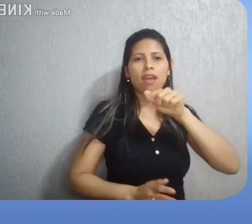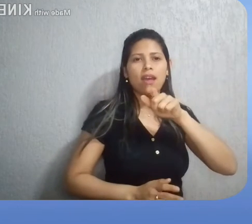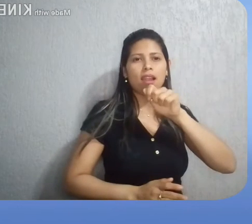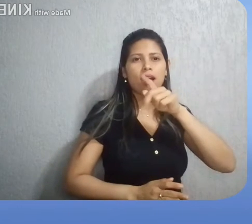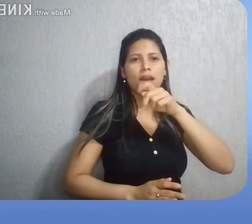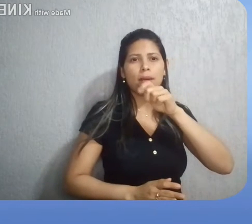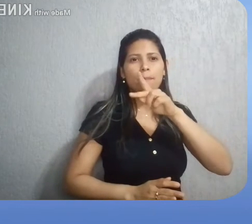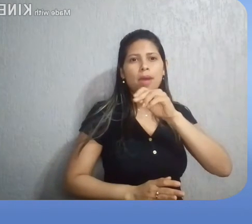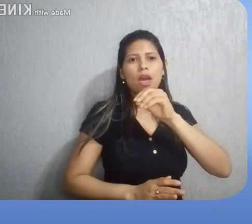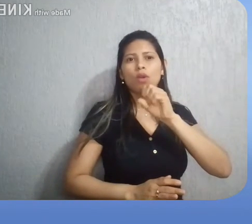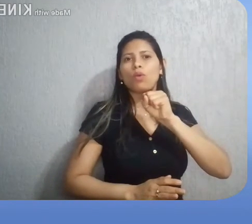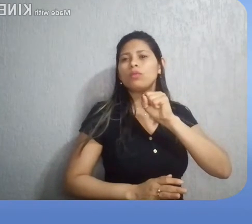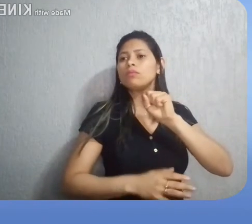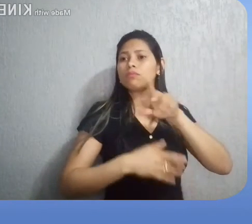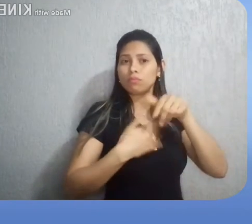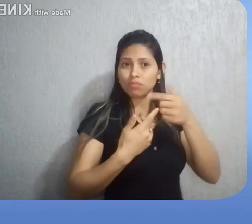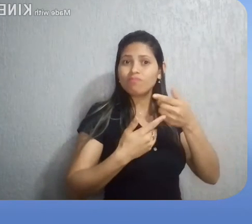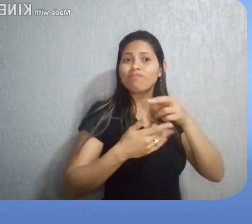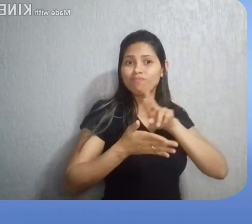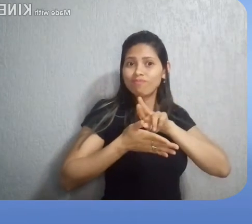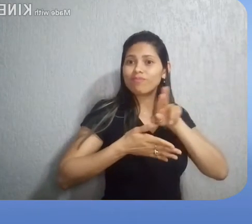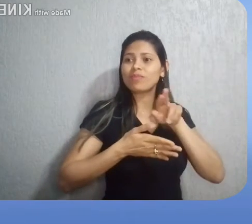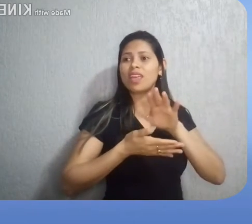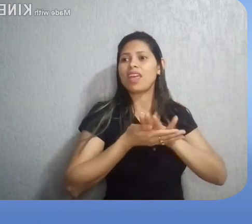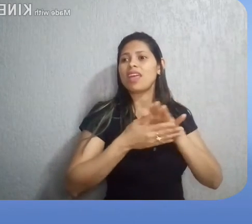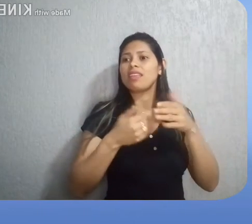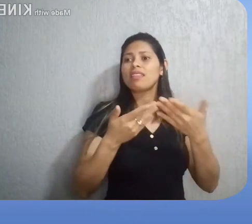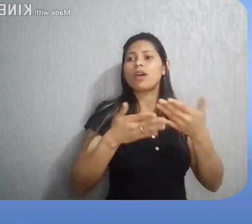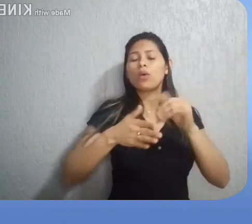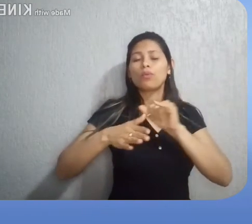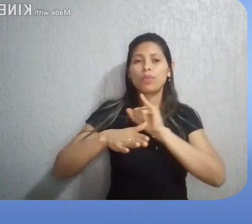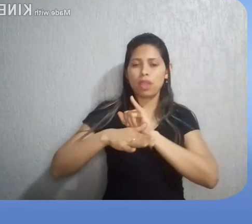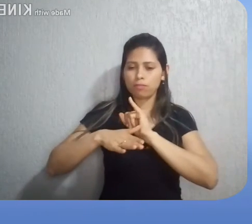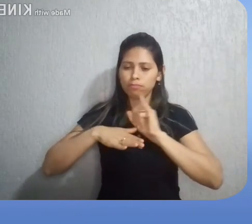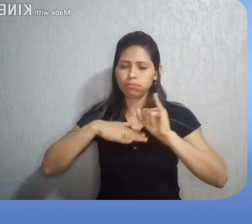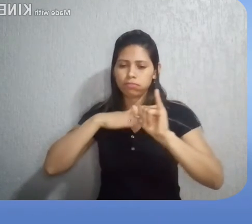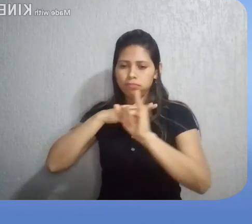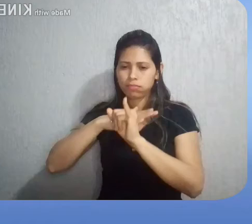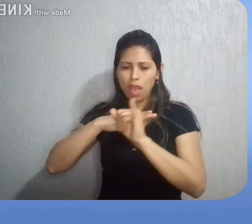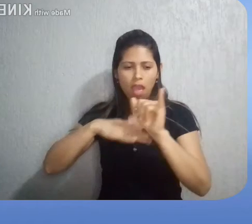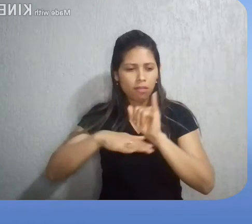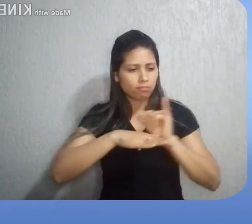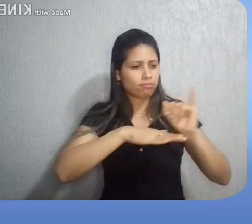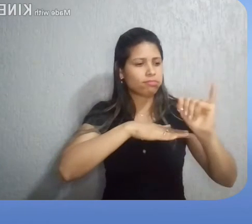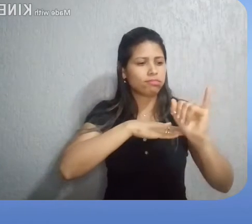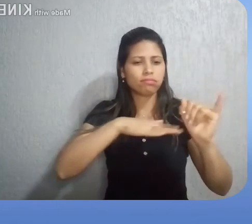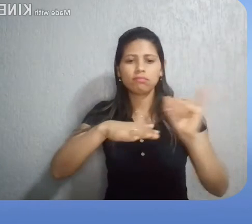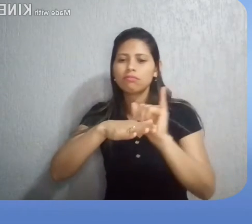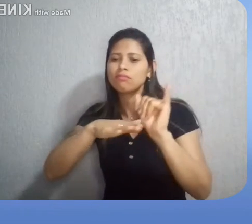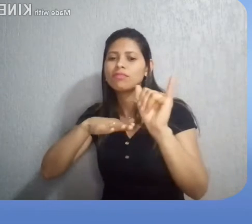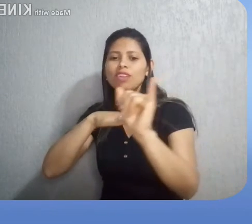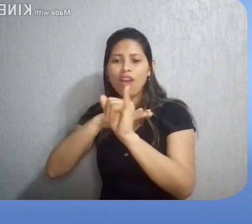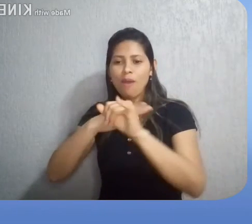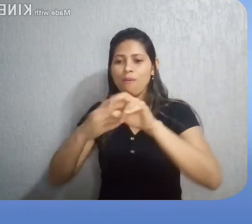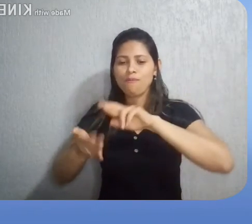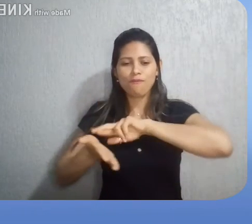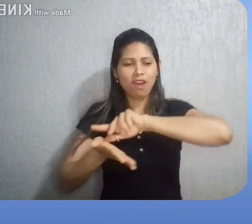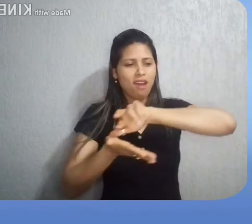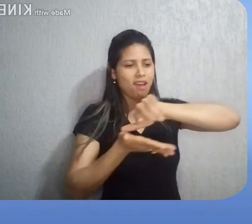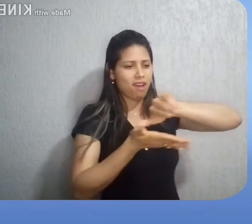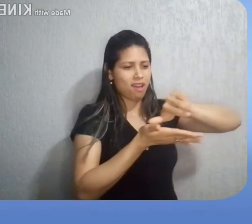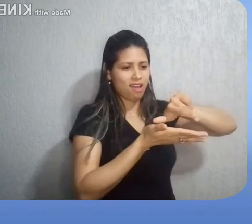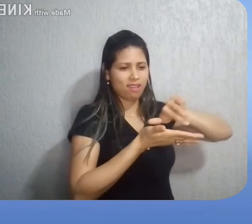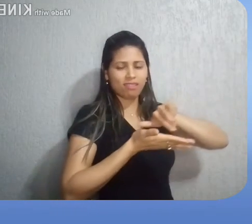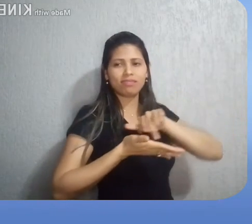tartarugas. Galápago significa tartaruga, então existiam tartarugas também de formato diferente a depender do local em que elas viviam, em